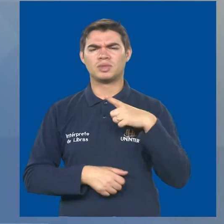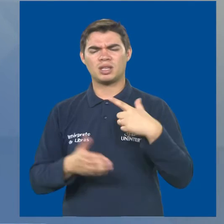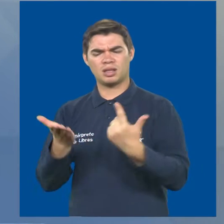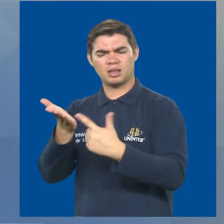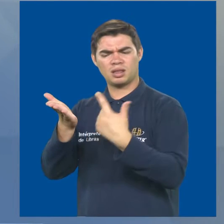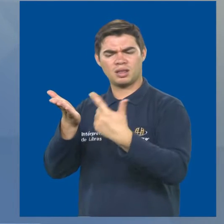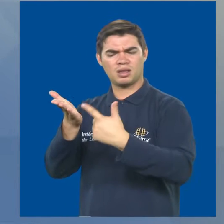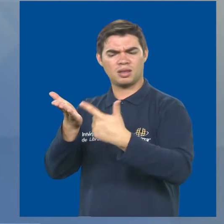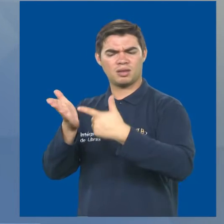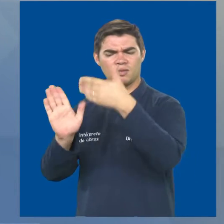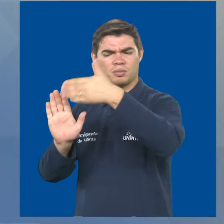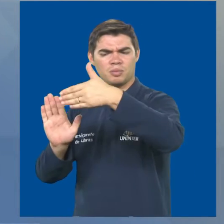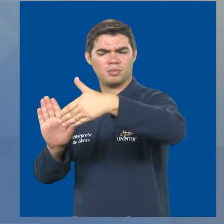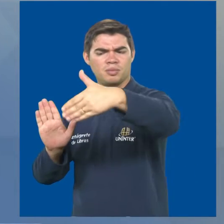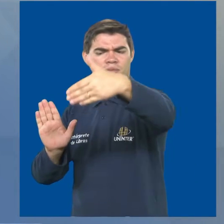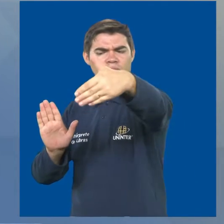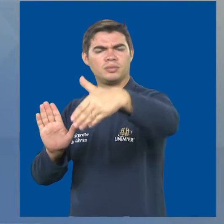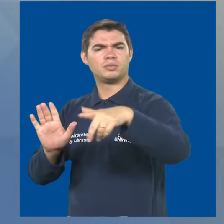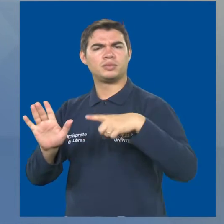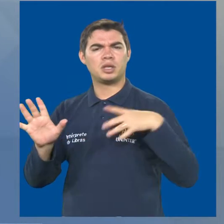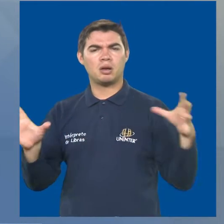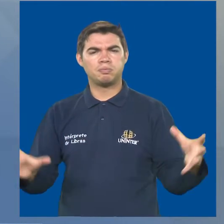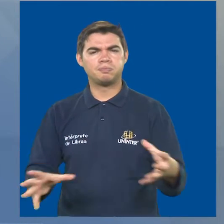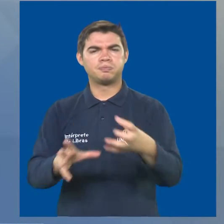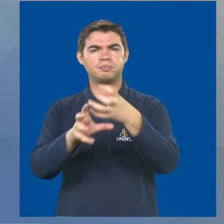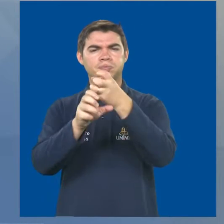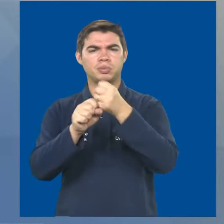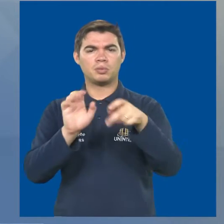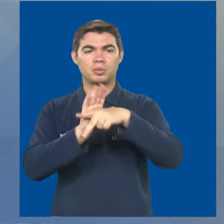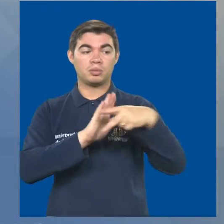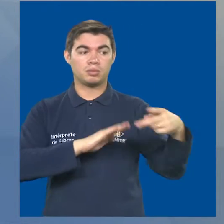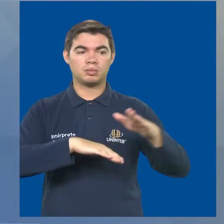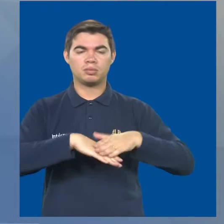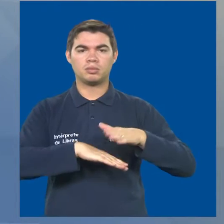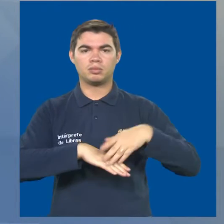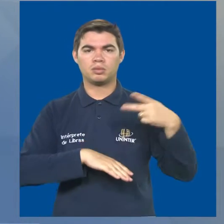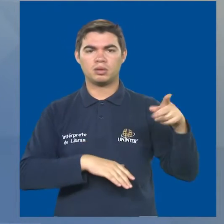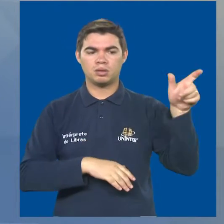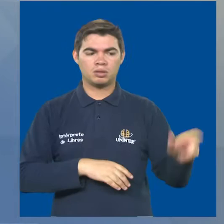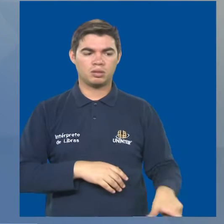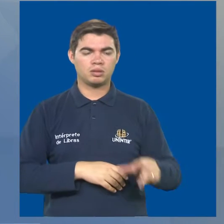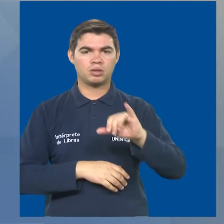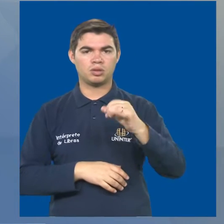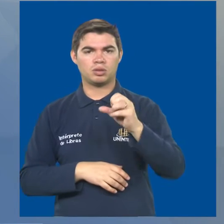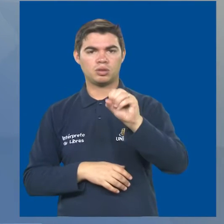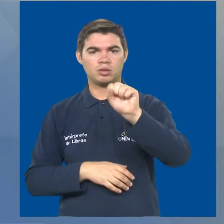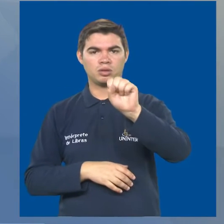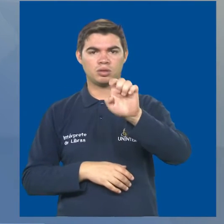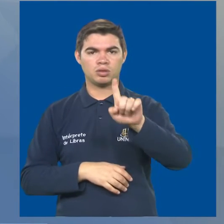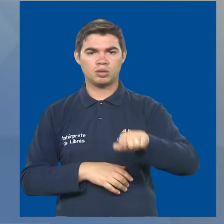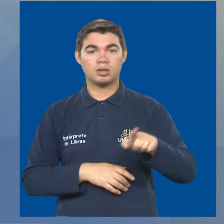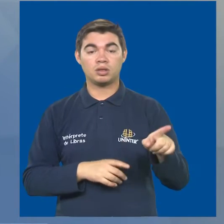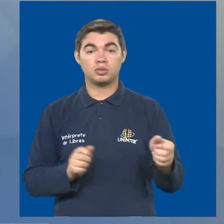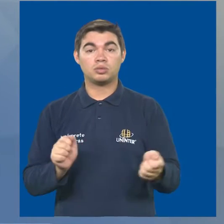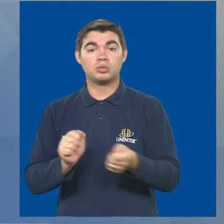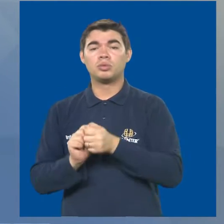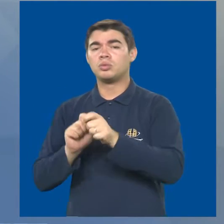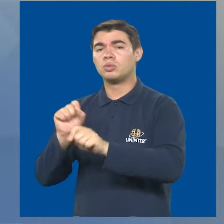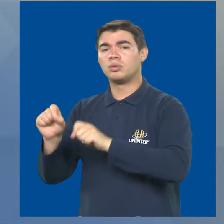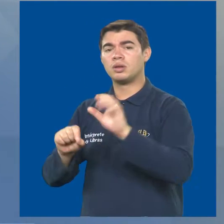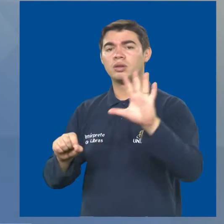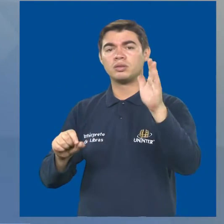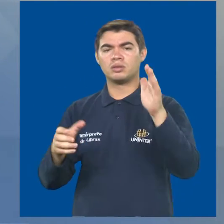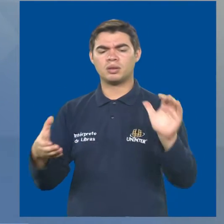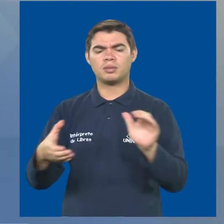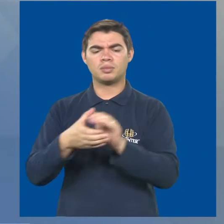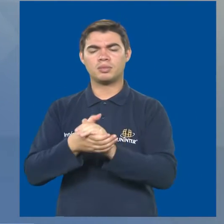foi reunido pelo josé mindlin e junto ele teve a sorte de se casar